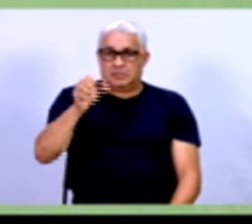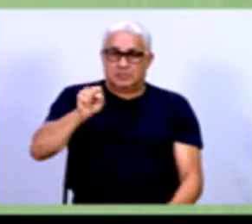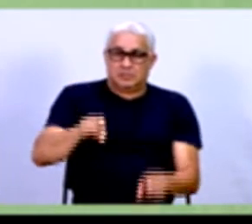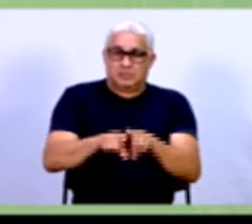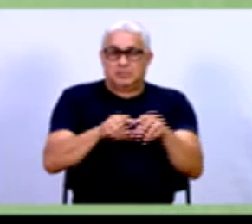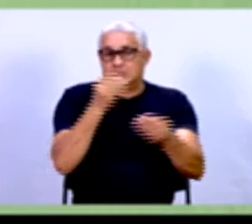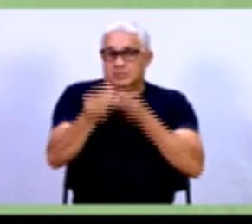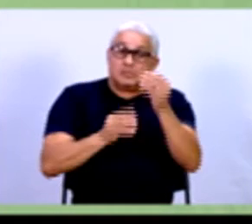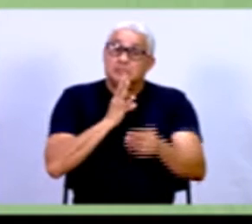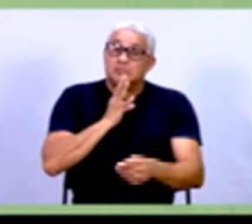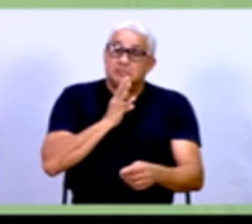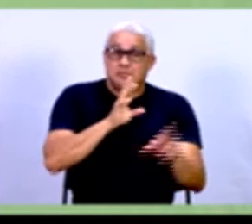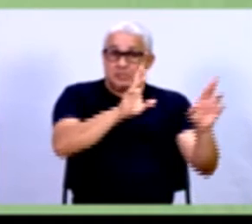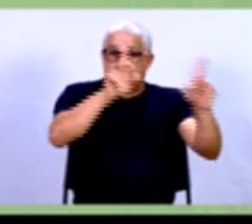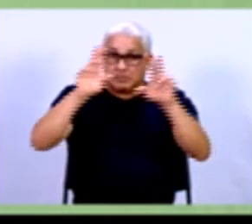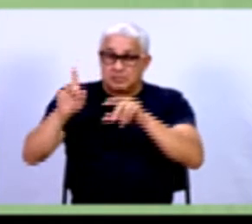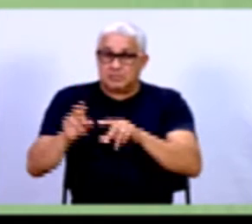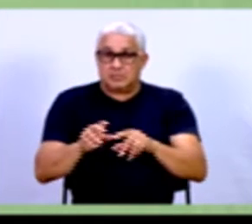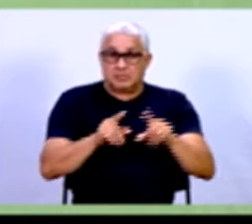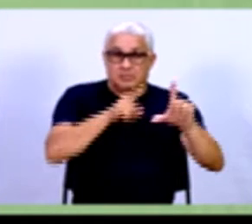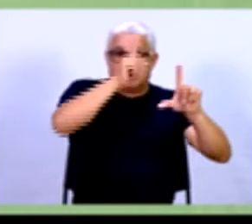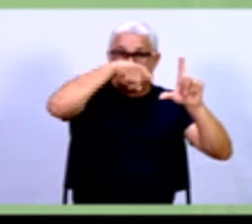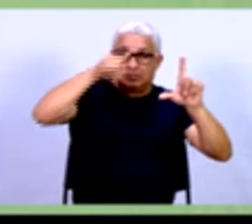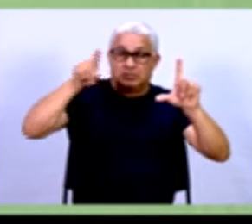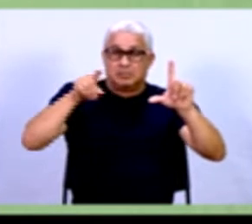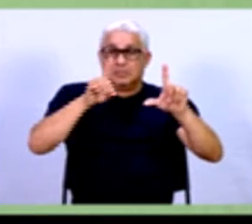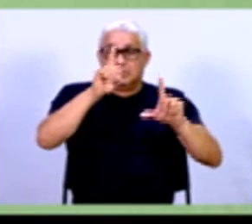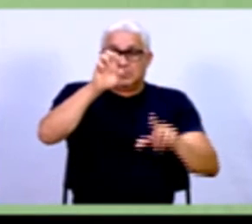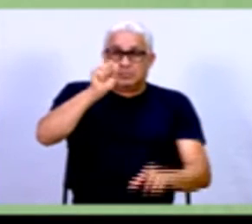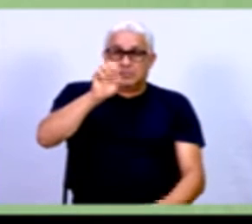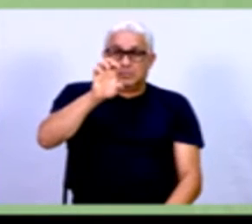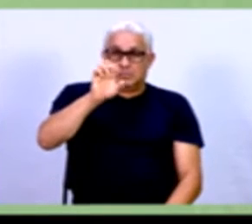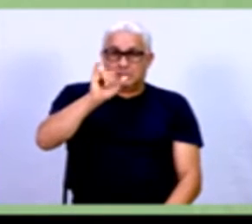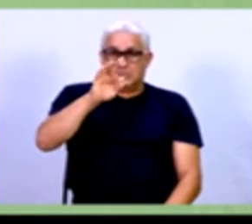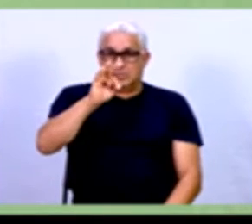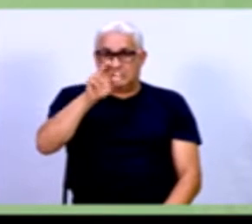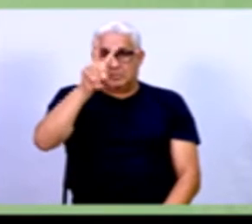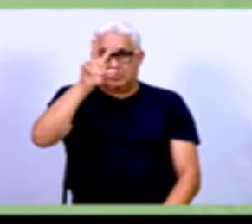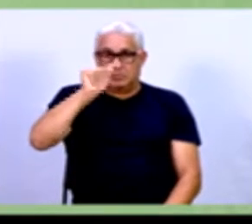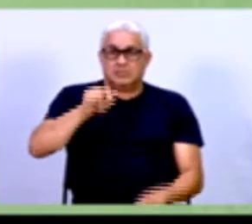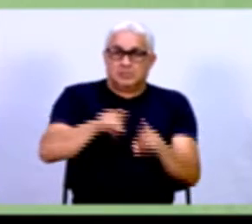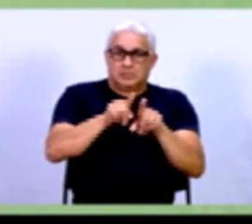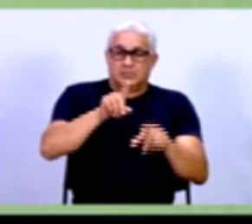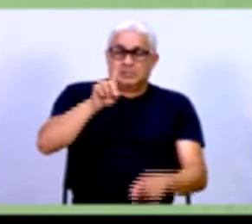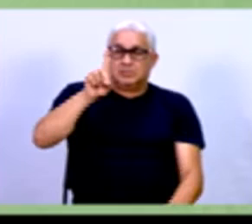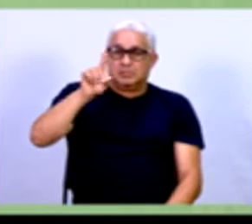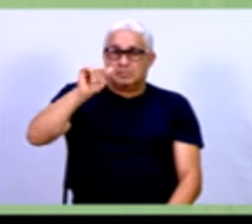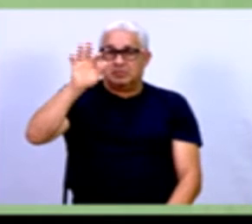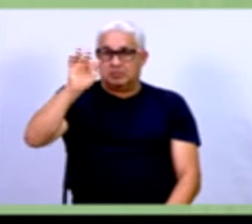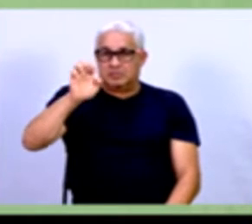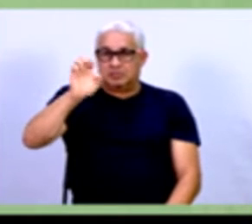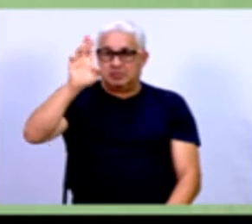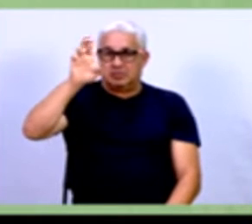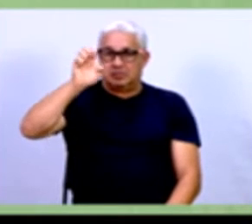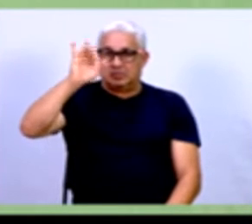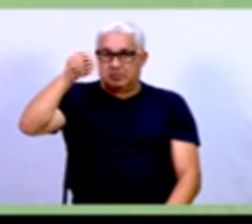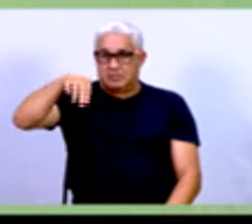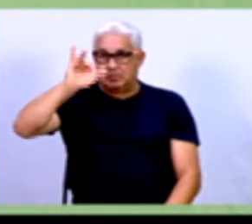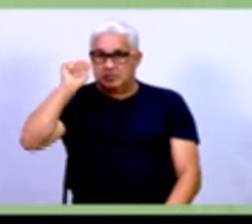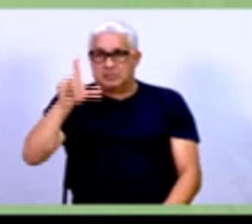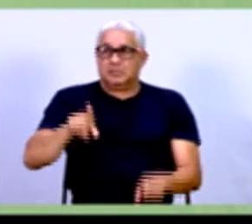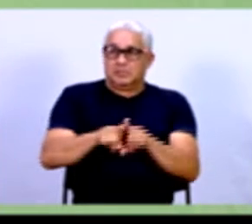entre estatística descritiva e estatística inferencial, distinguir e exemplificar as fases do método